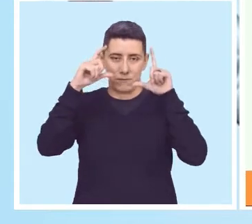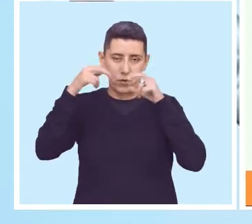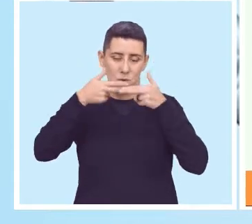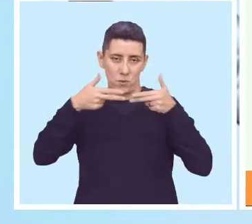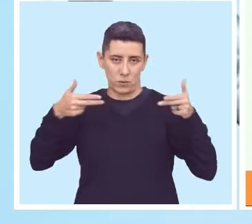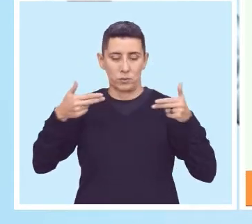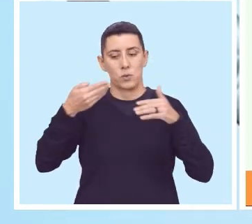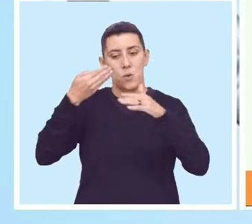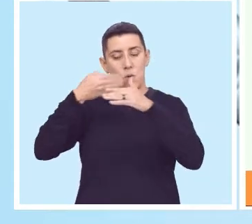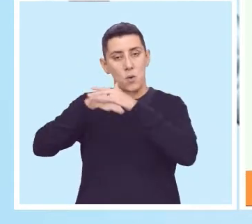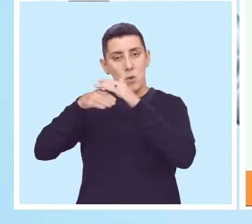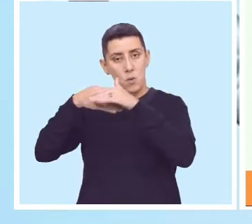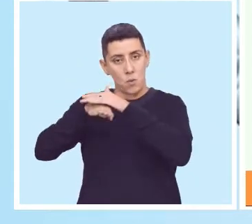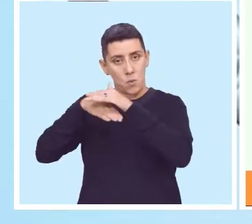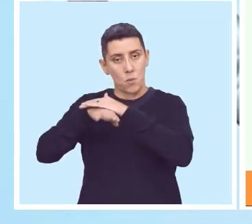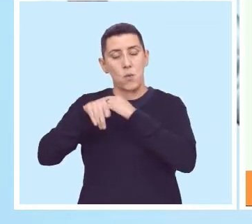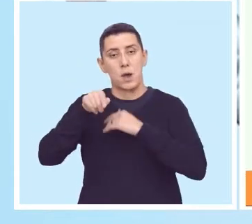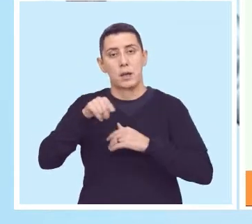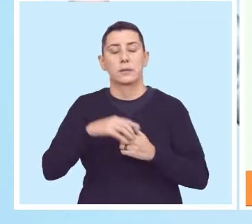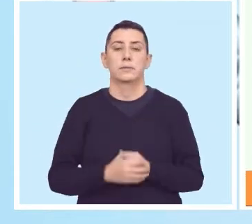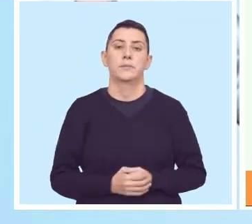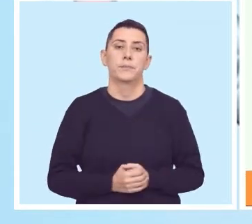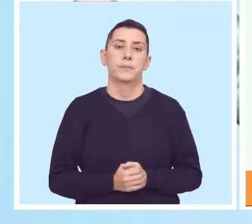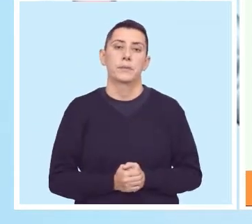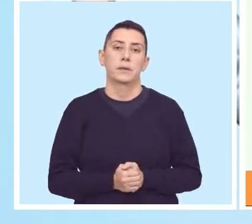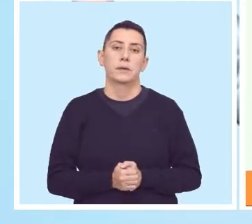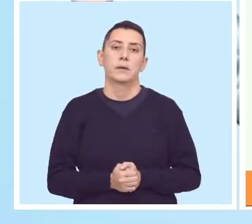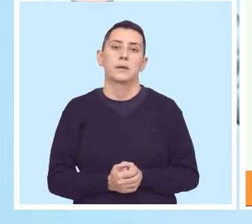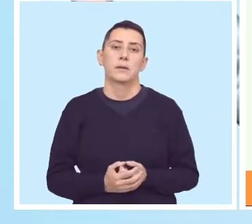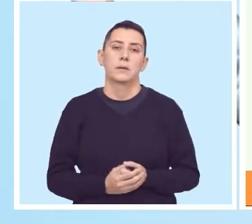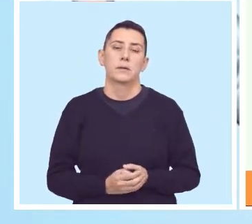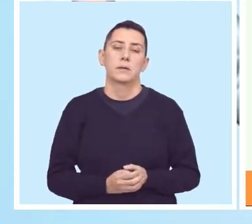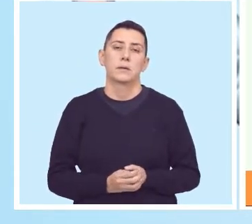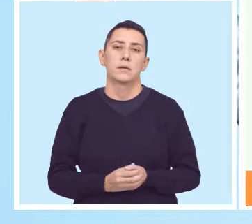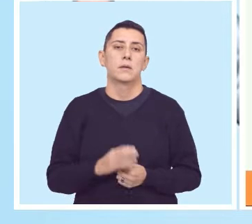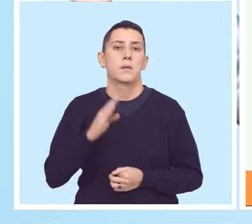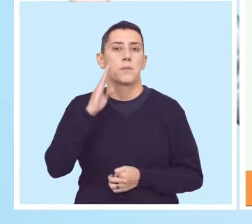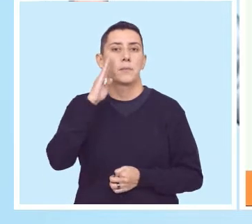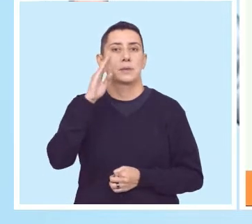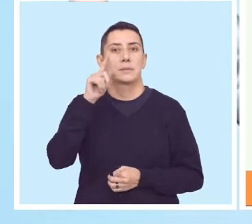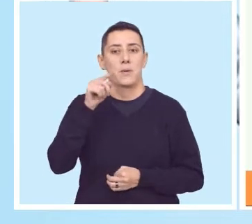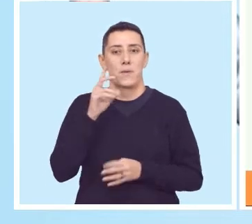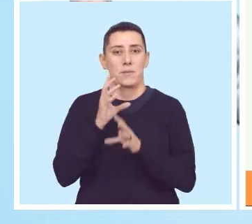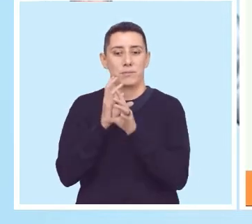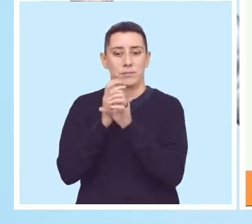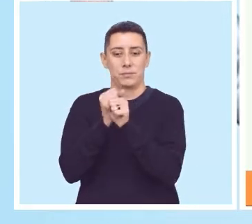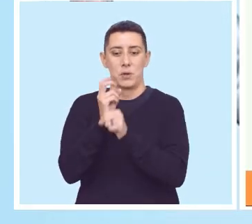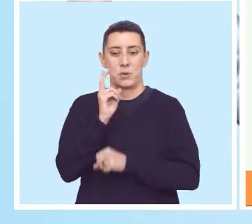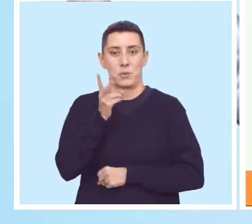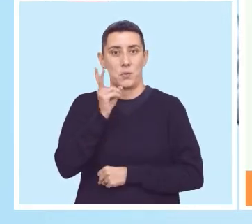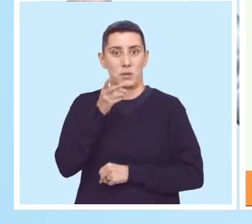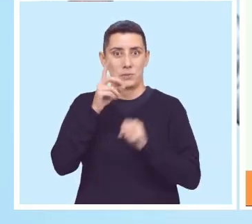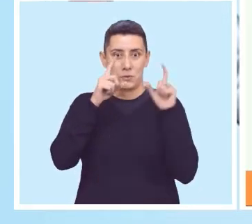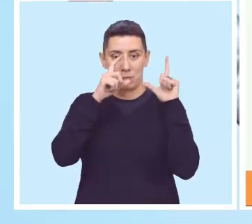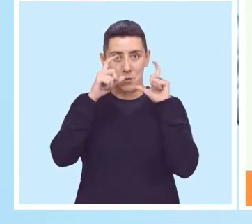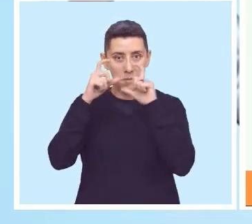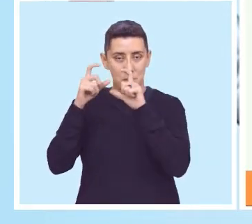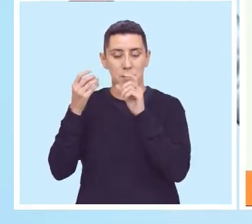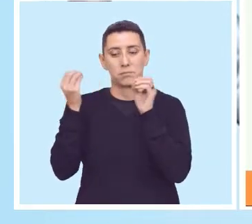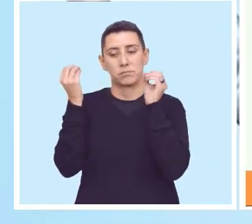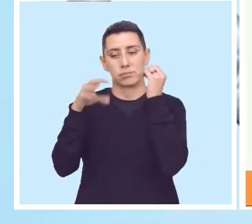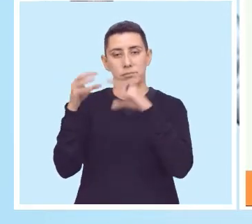importante destacar que é aquele momento em que nós temos lá aquelas 2.000 imagens, e essas 2.000 imagens vão